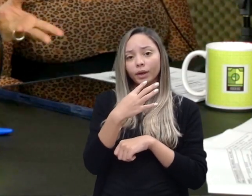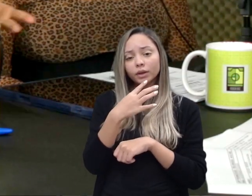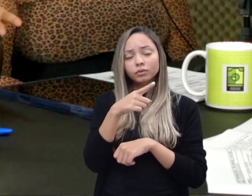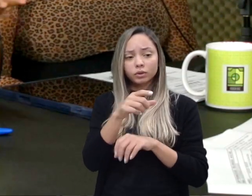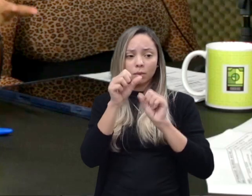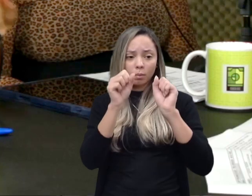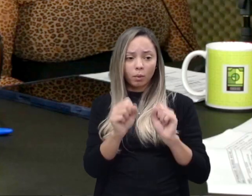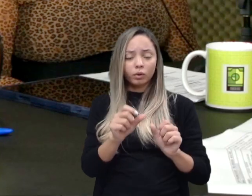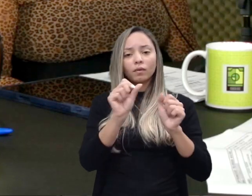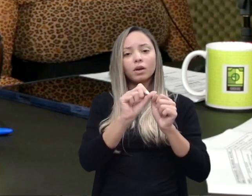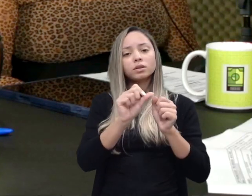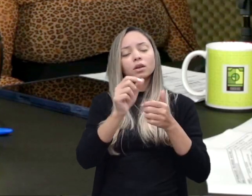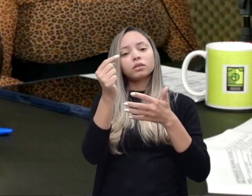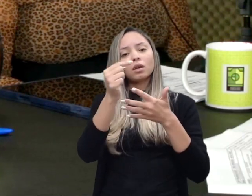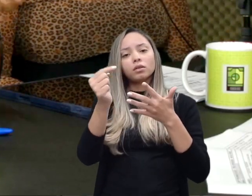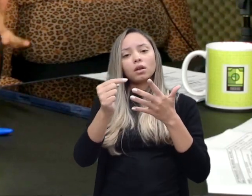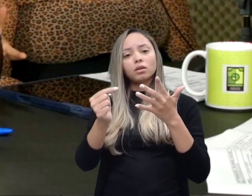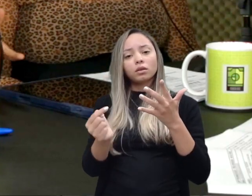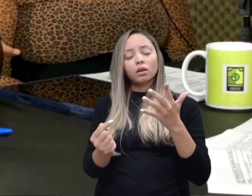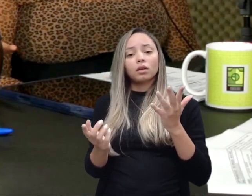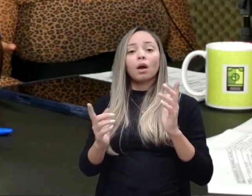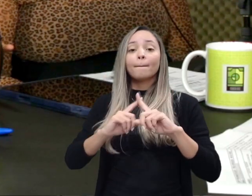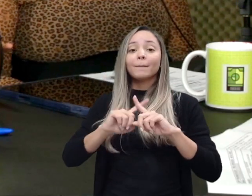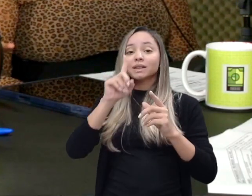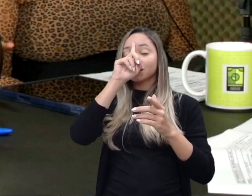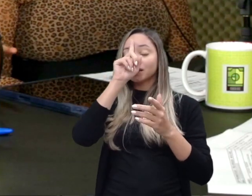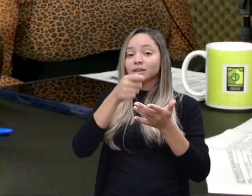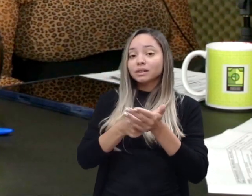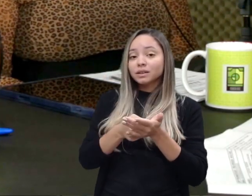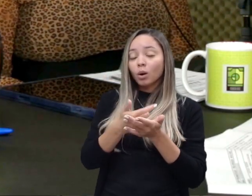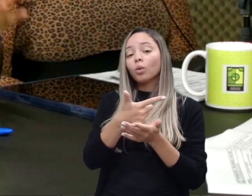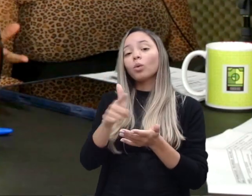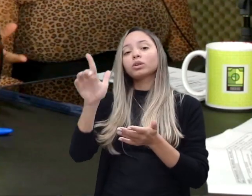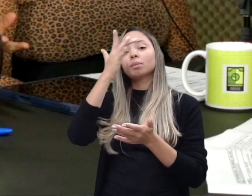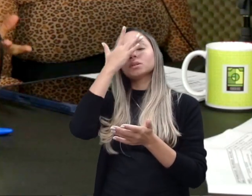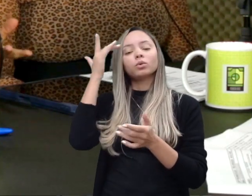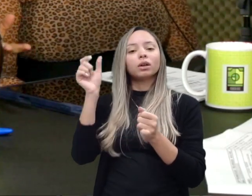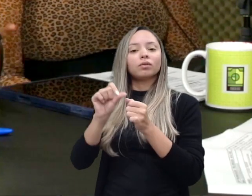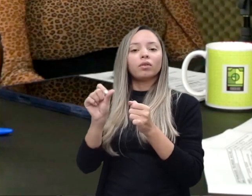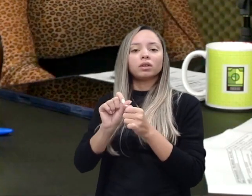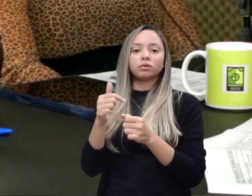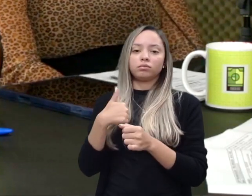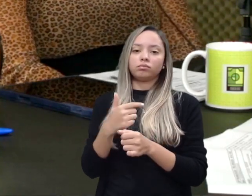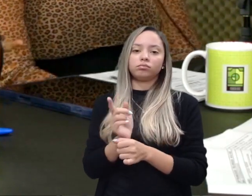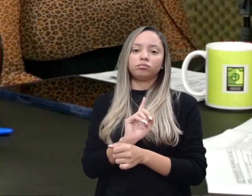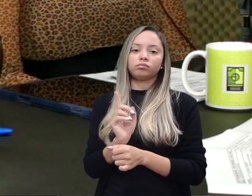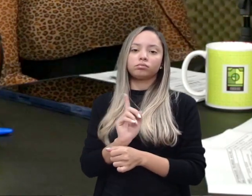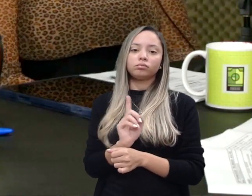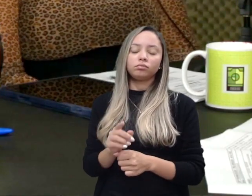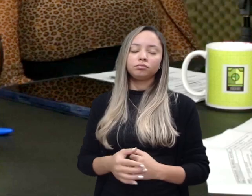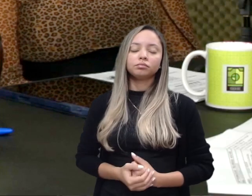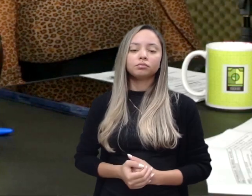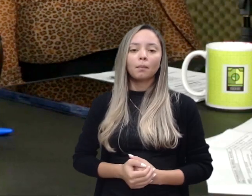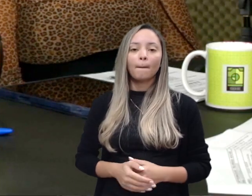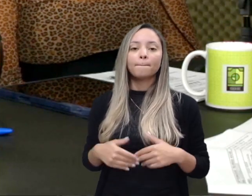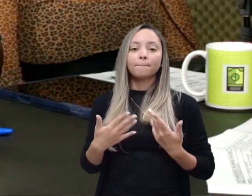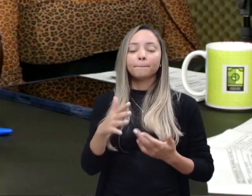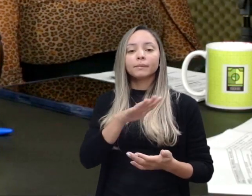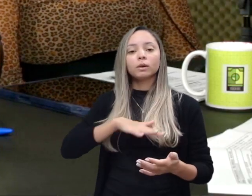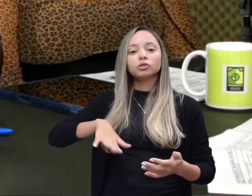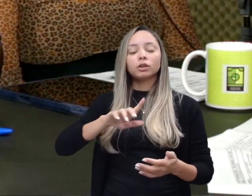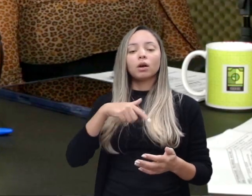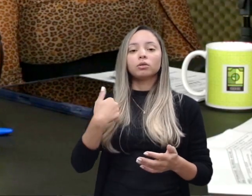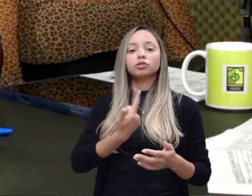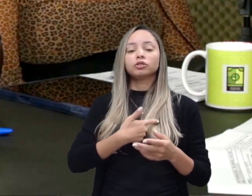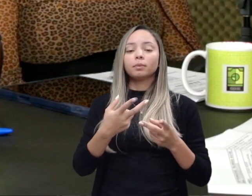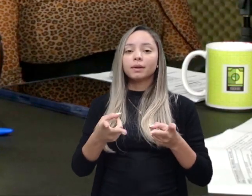isso, talvez dê certo, mas a decisão é você que vai tomar, porque ele é o seu aluno. Mas, no geral, a gente encontra, assim, uma